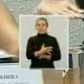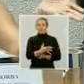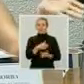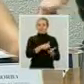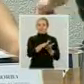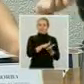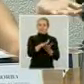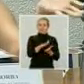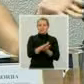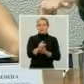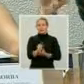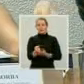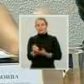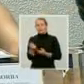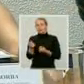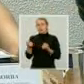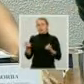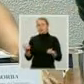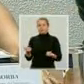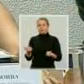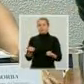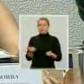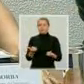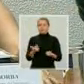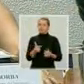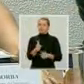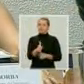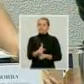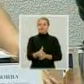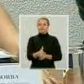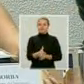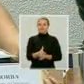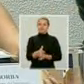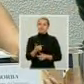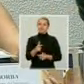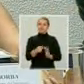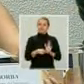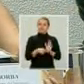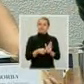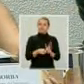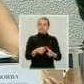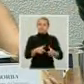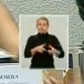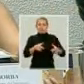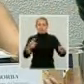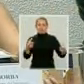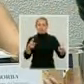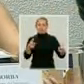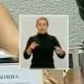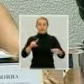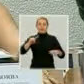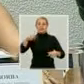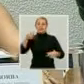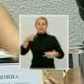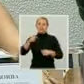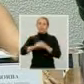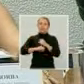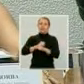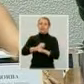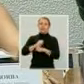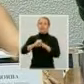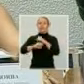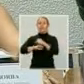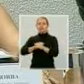título era muito insignificante, não era expressiva. Então, não foi um atendimento expressivo. Então, ao longo do tempo, CESP,